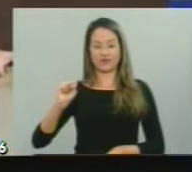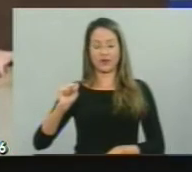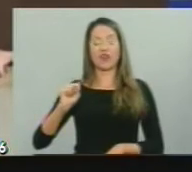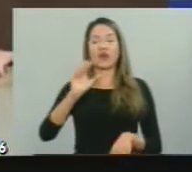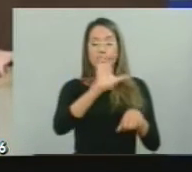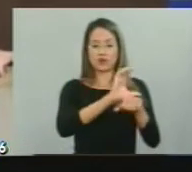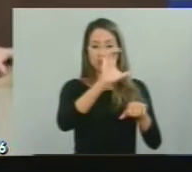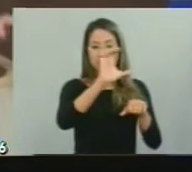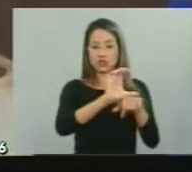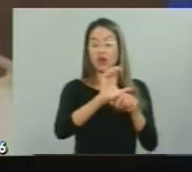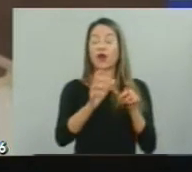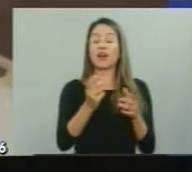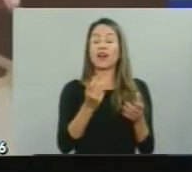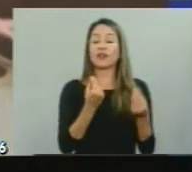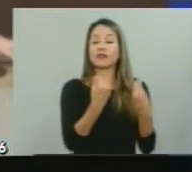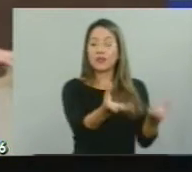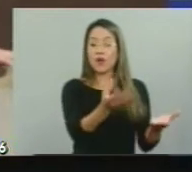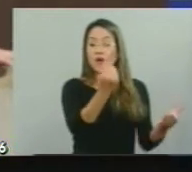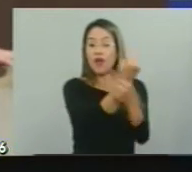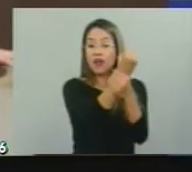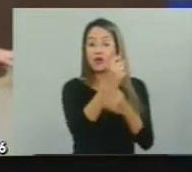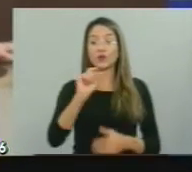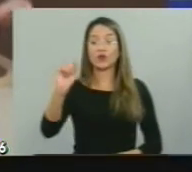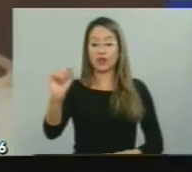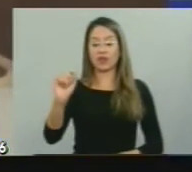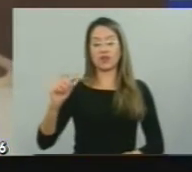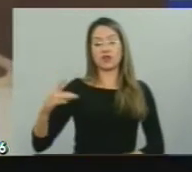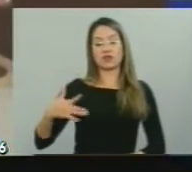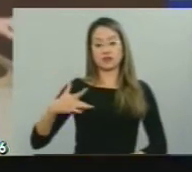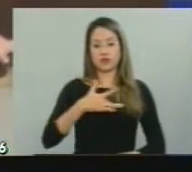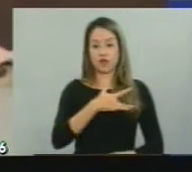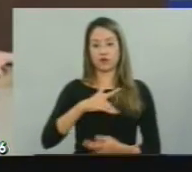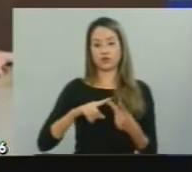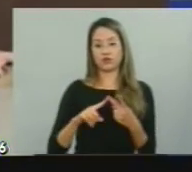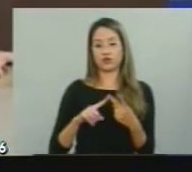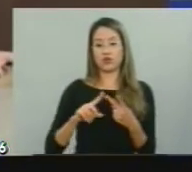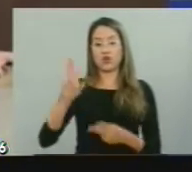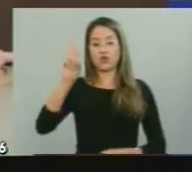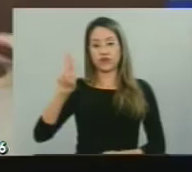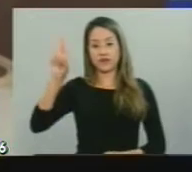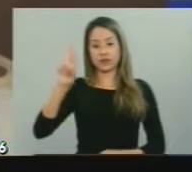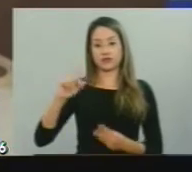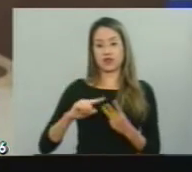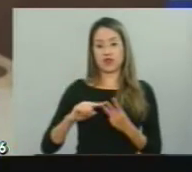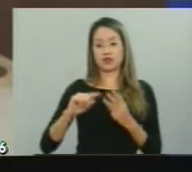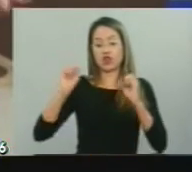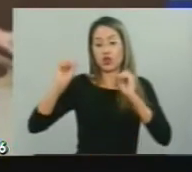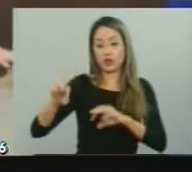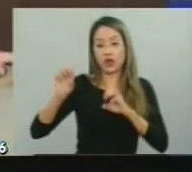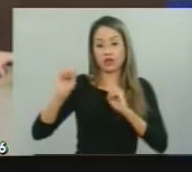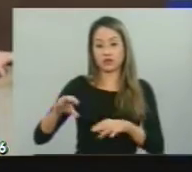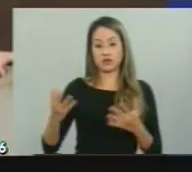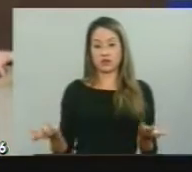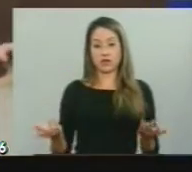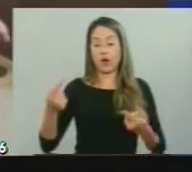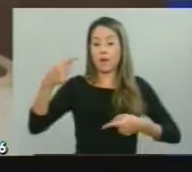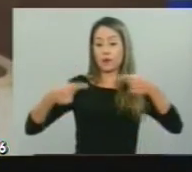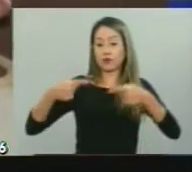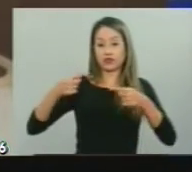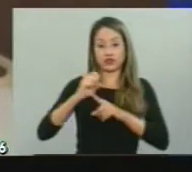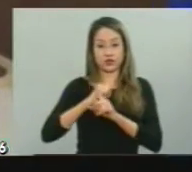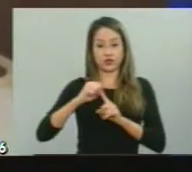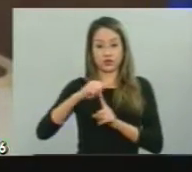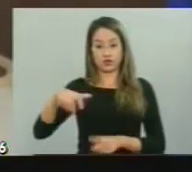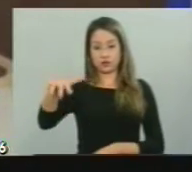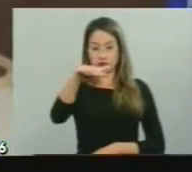de Saúde, o investimento nas universidades, o investimento na educação, o investimento nas políticas sociais. O que é que